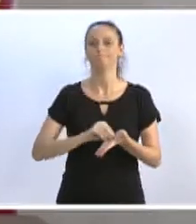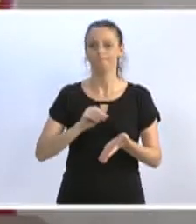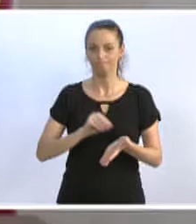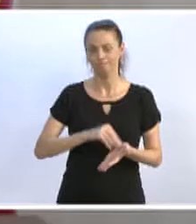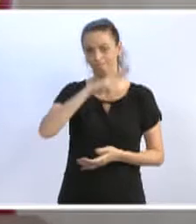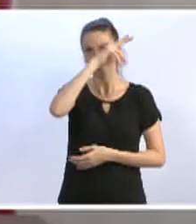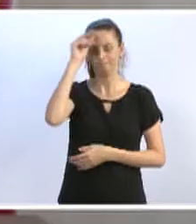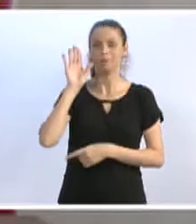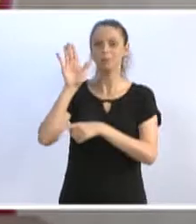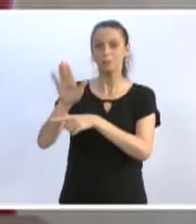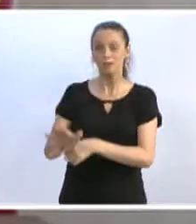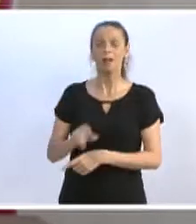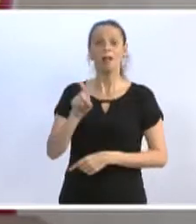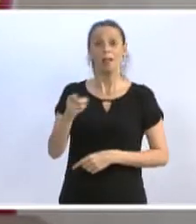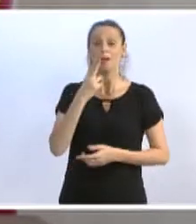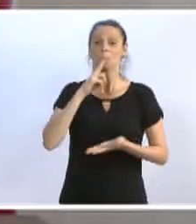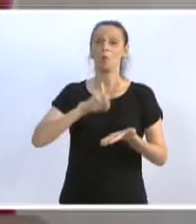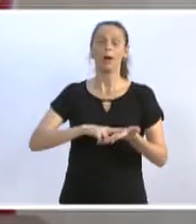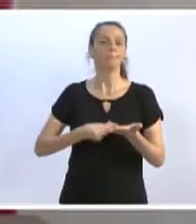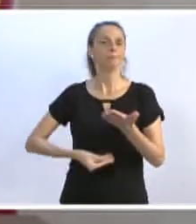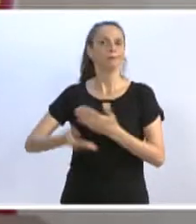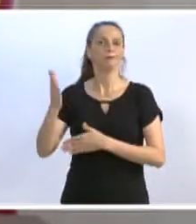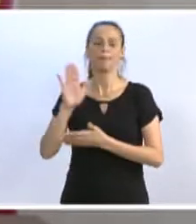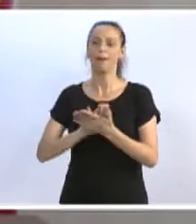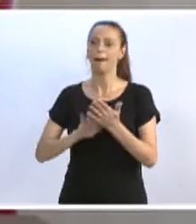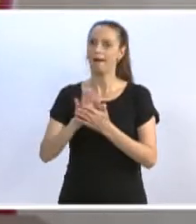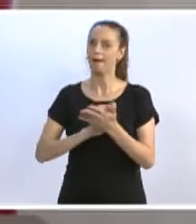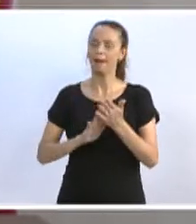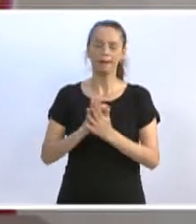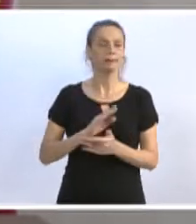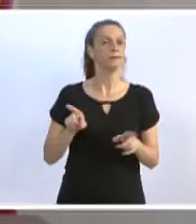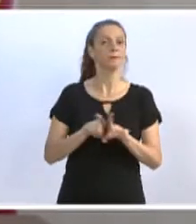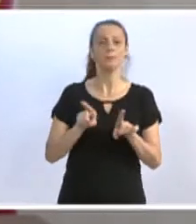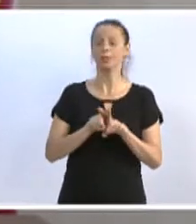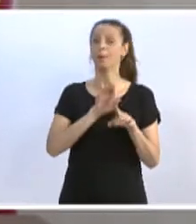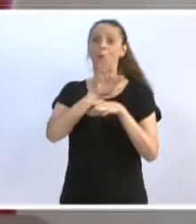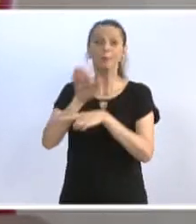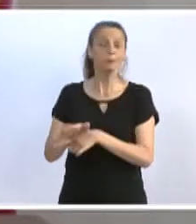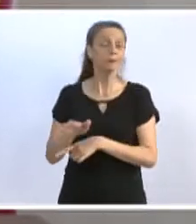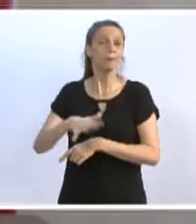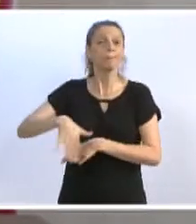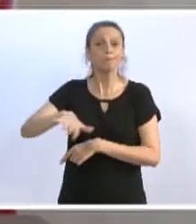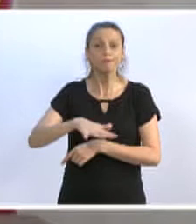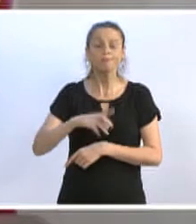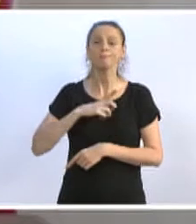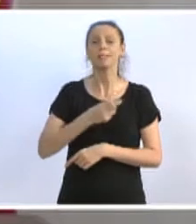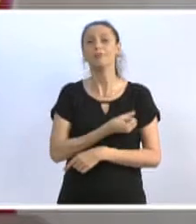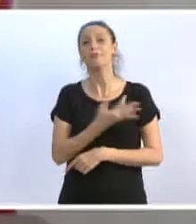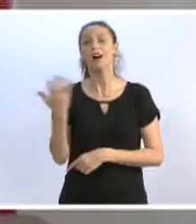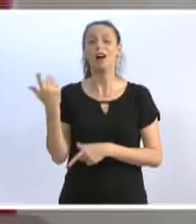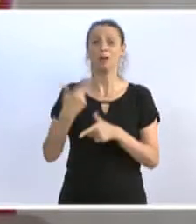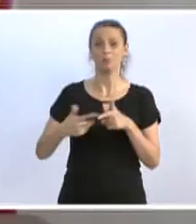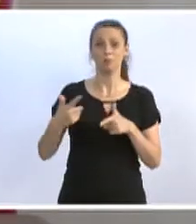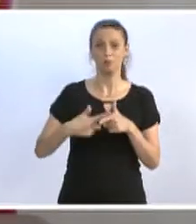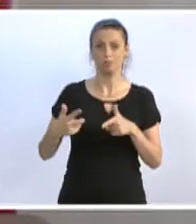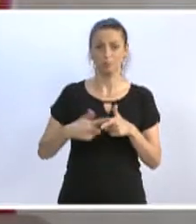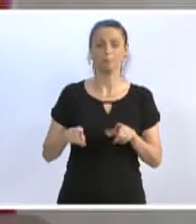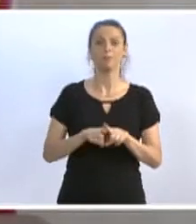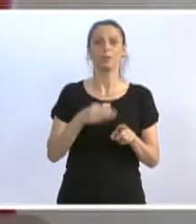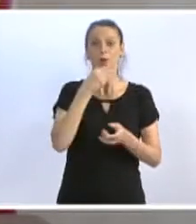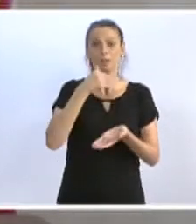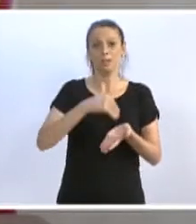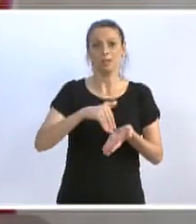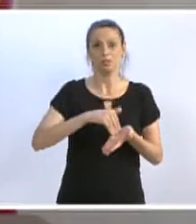correio entrega correspondência não se pode atender às necessidades das famílias que lá residem com inúmeras carências enfim o secretário juliano